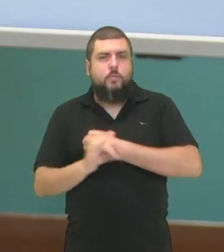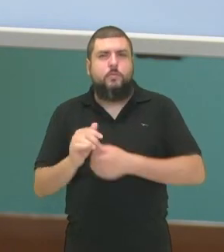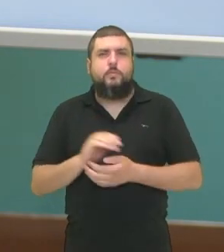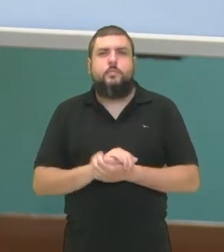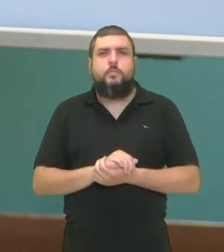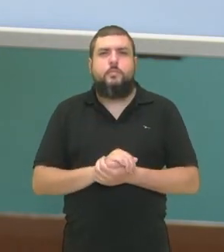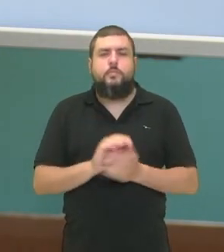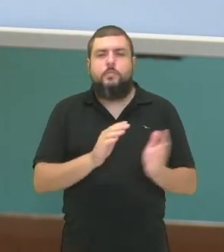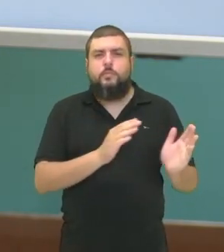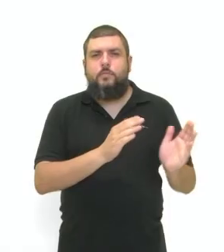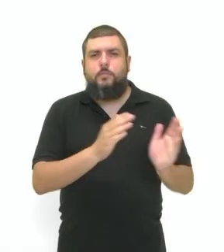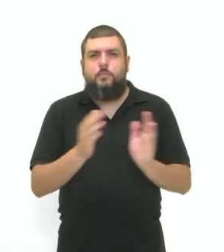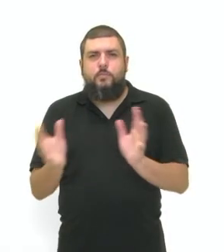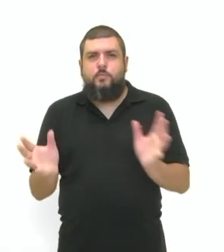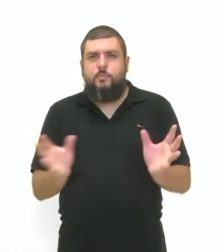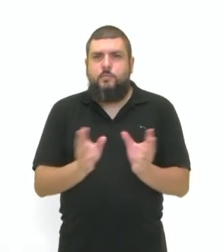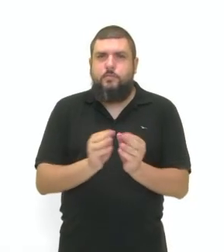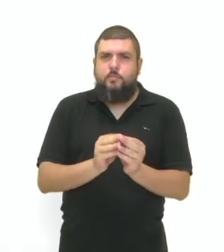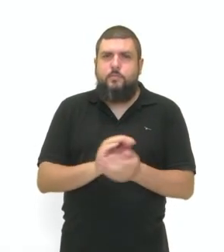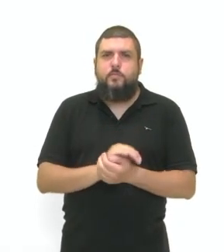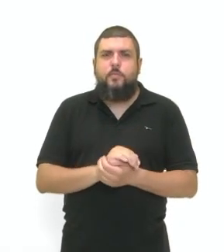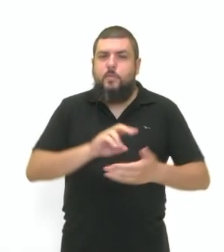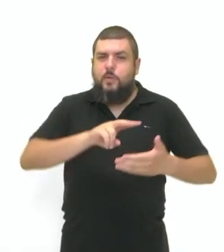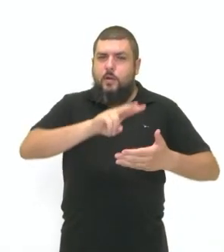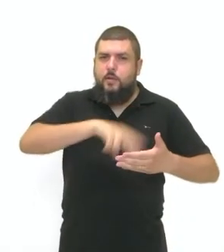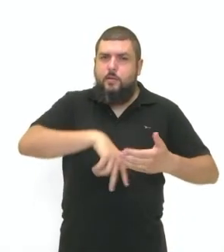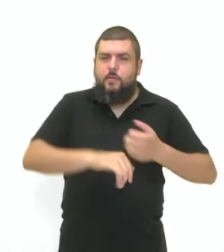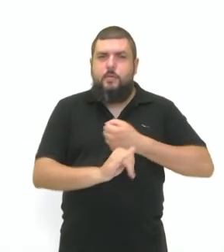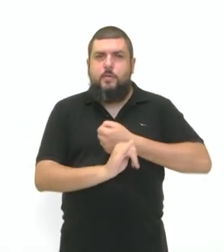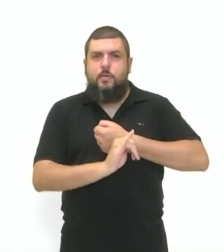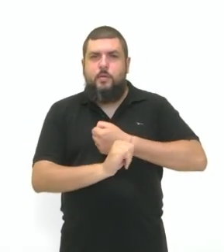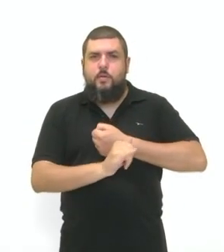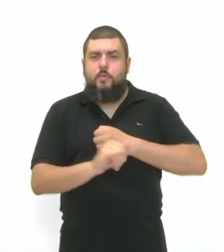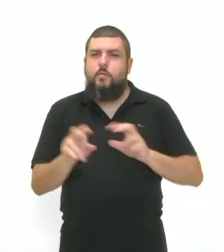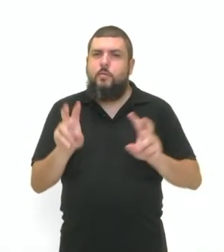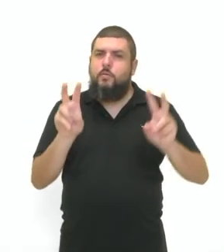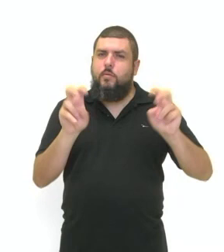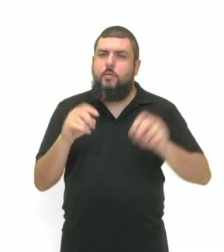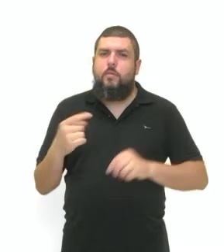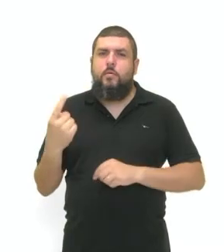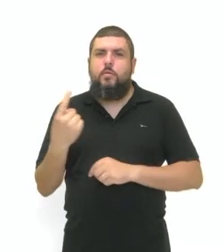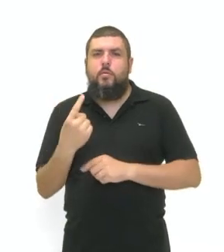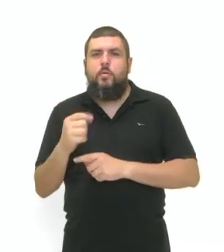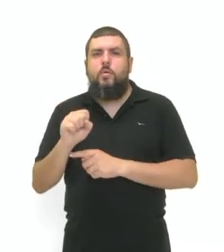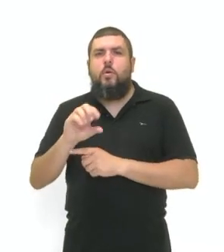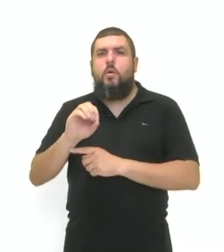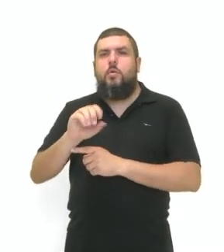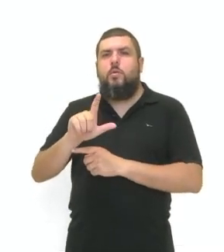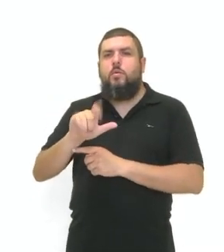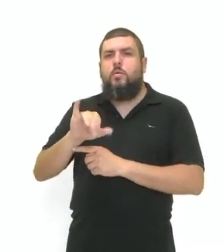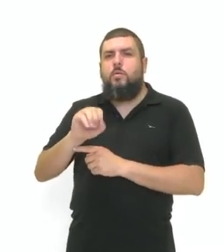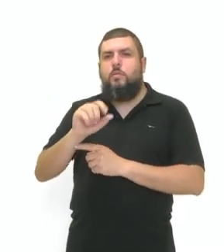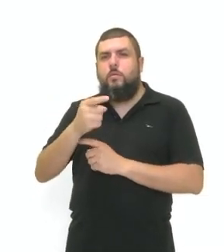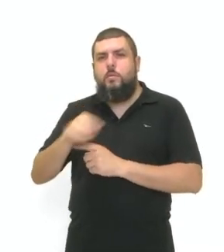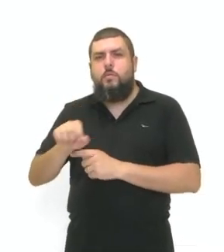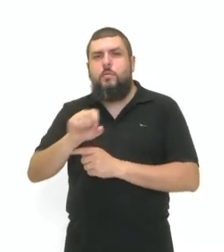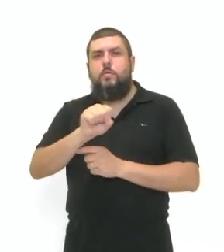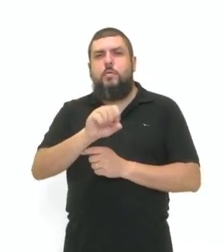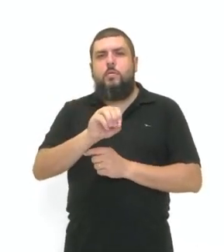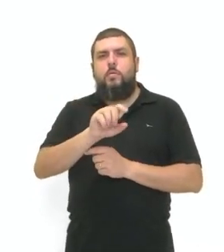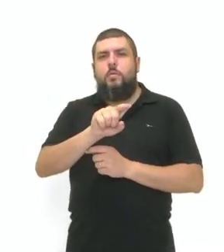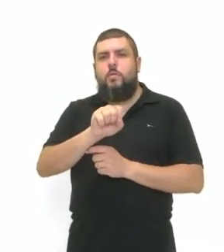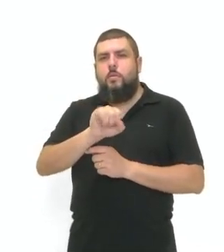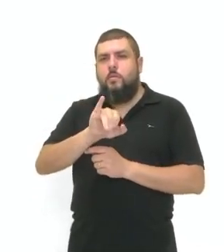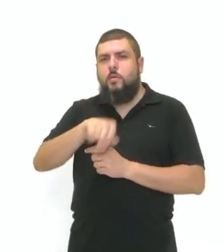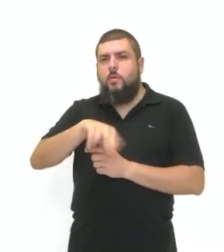aprendemos? Lemos e interpretamos um trecho da crônica A Solidão e a Sozinhez, de Humberto Werneck.